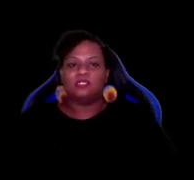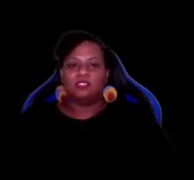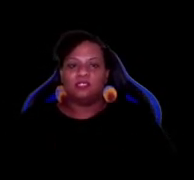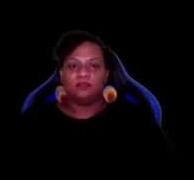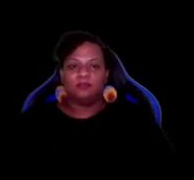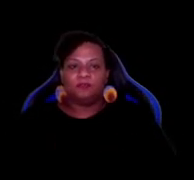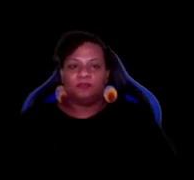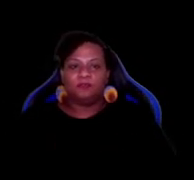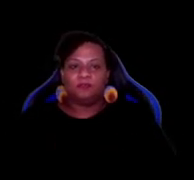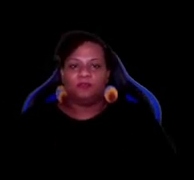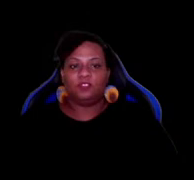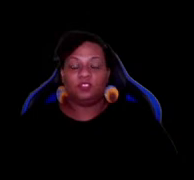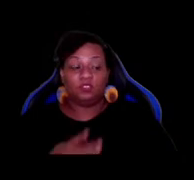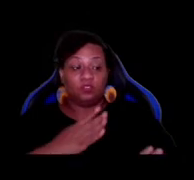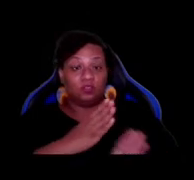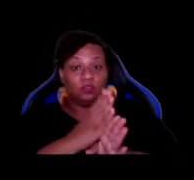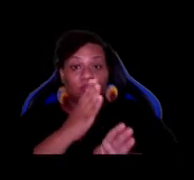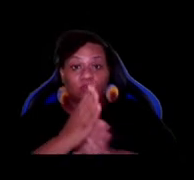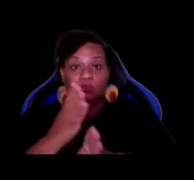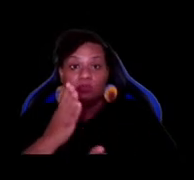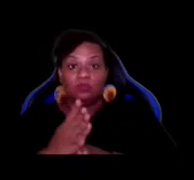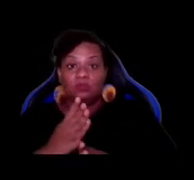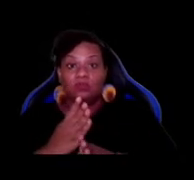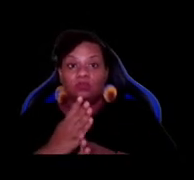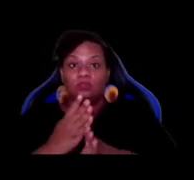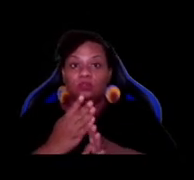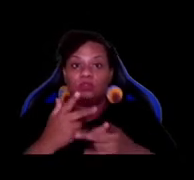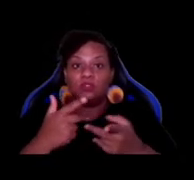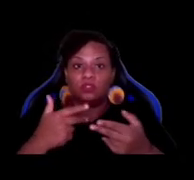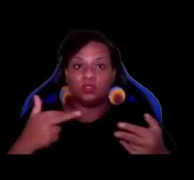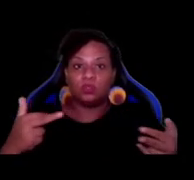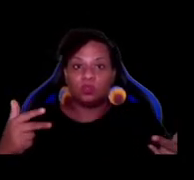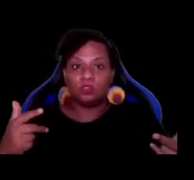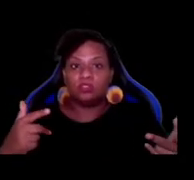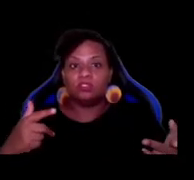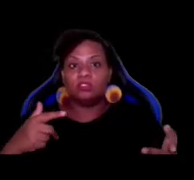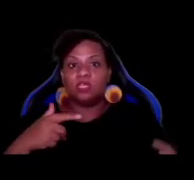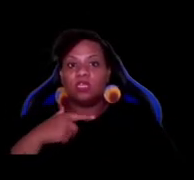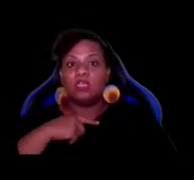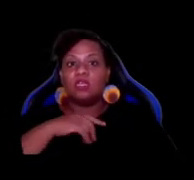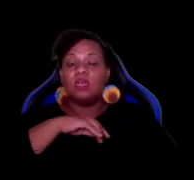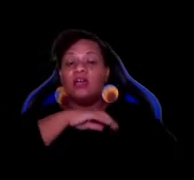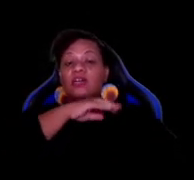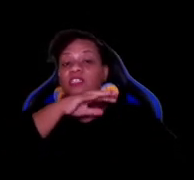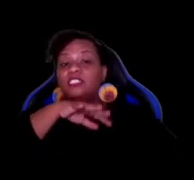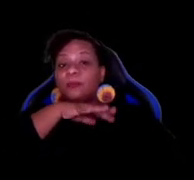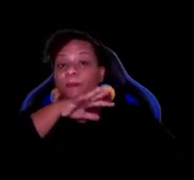descoberta do tratamento dado às peles dos animais, que tem